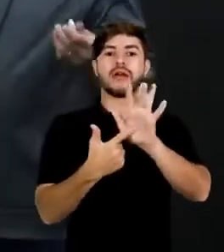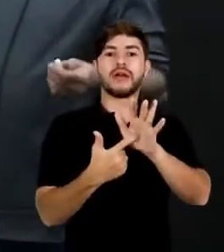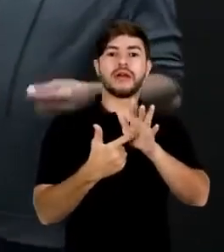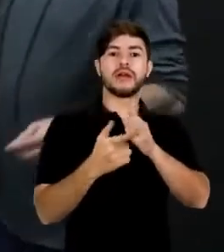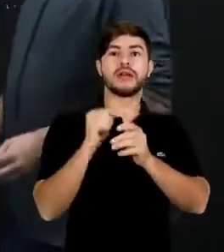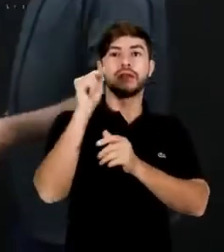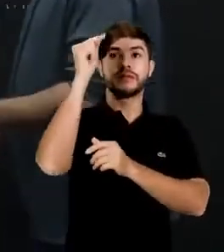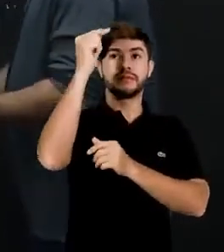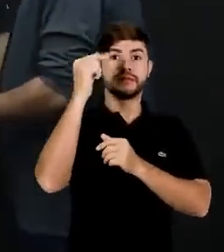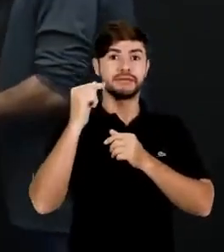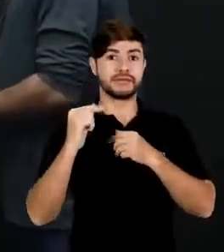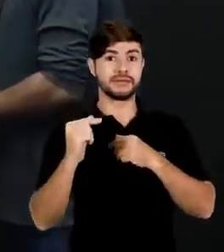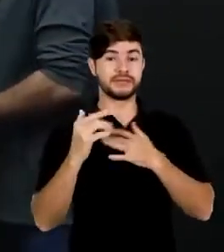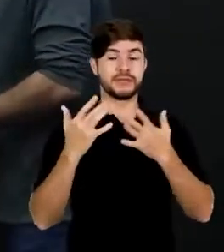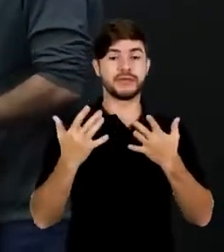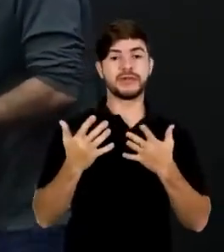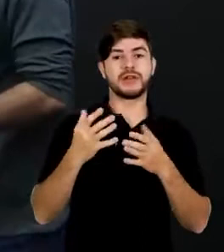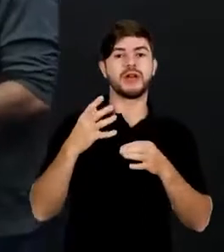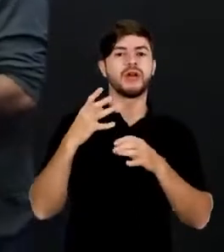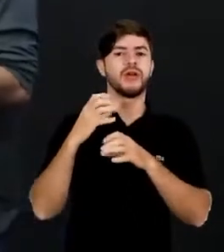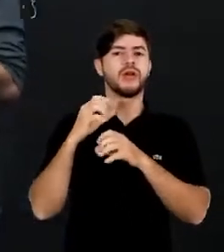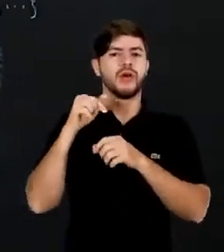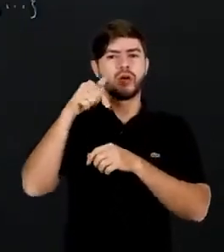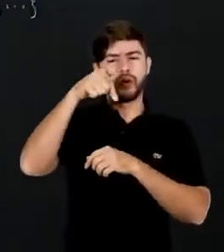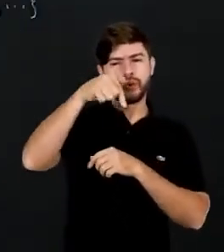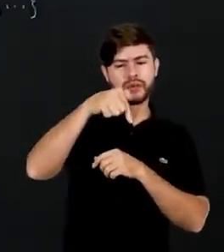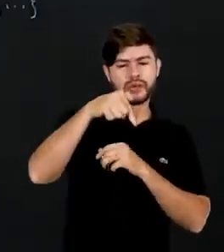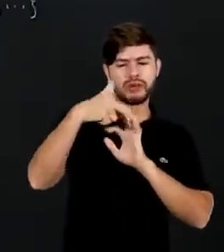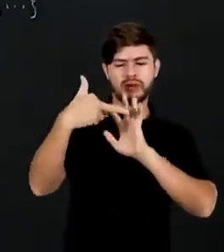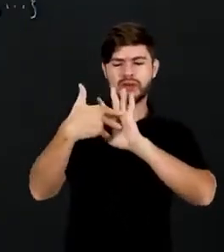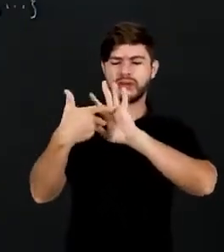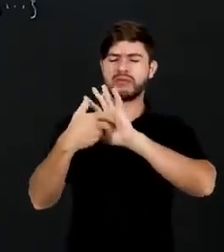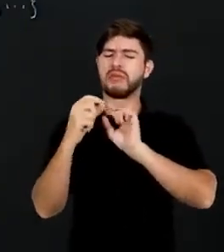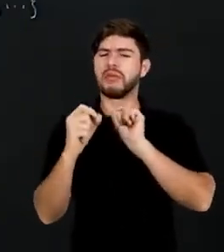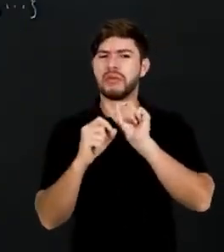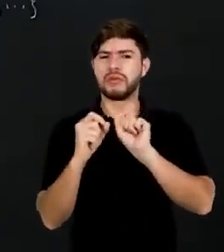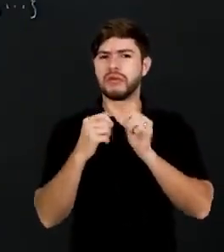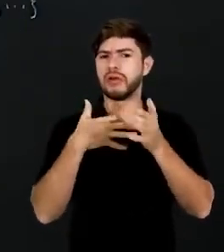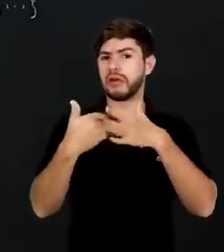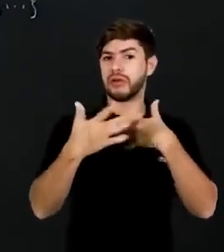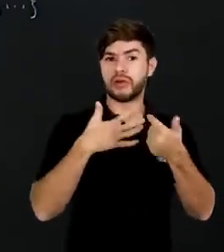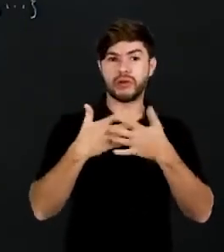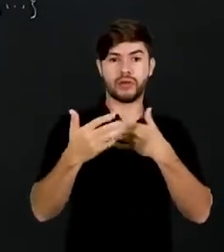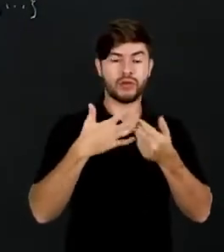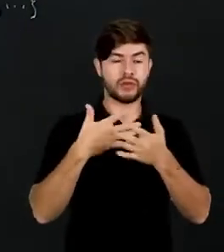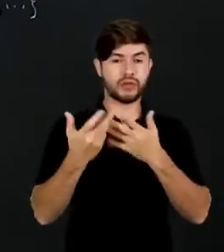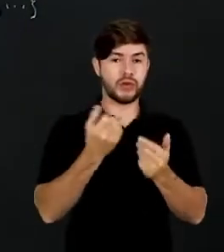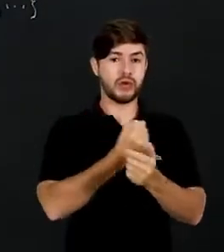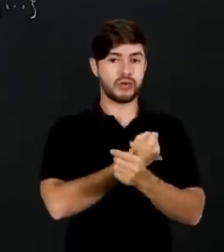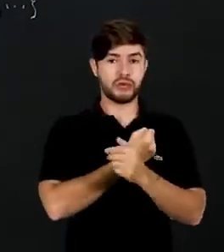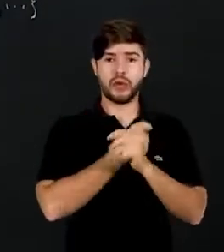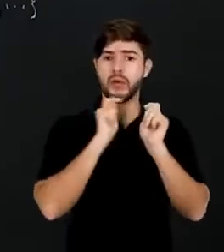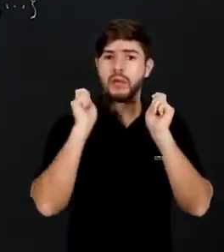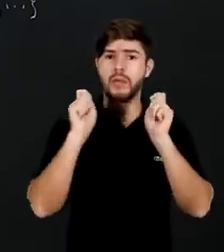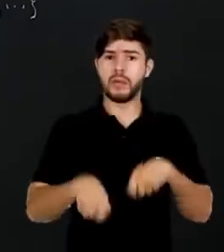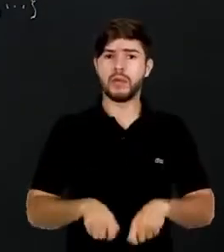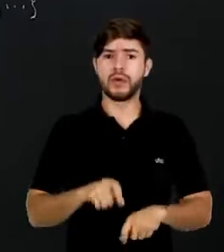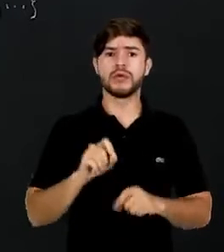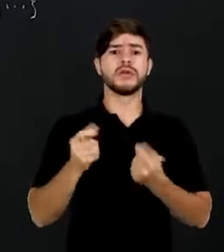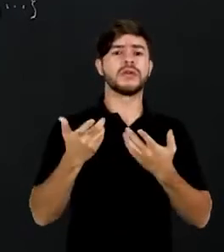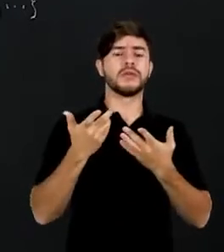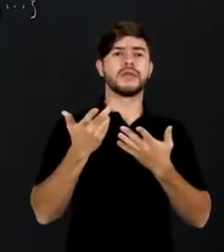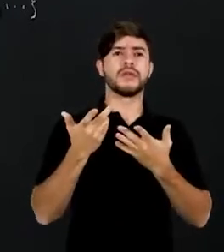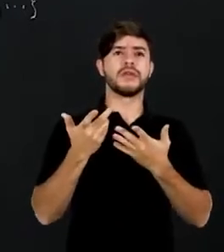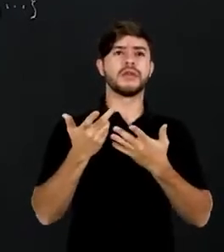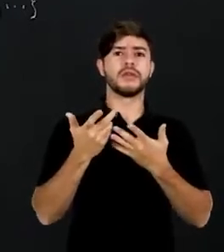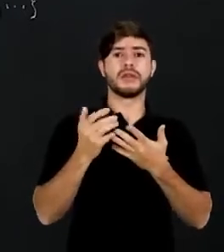fração. Logo, então, o conjunto Q, ele envolve todos e quaisquer números que possam ser escritos em